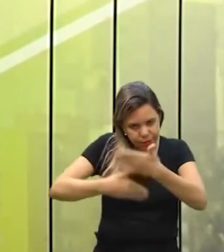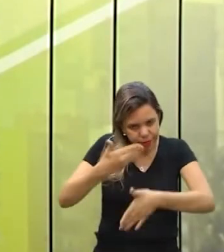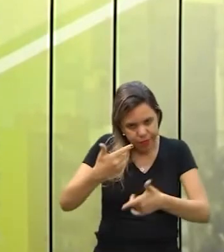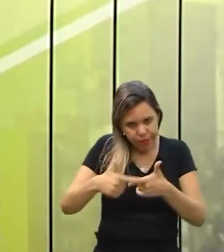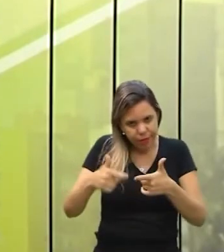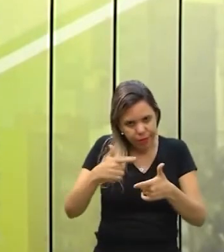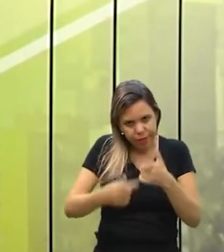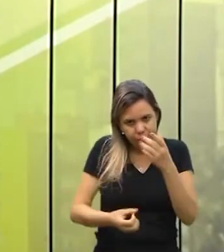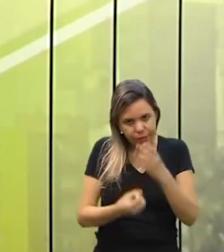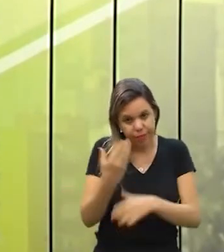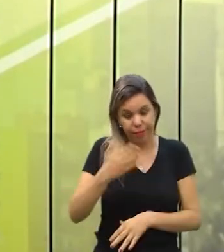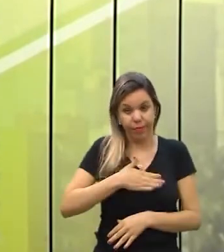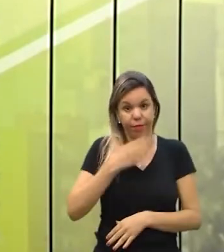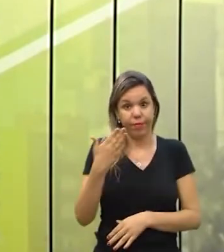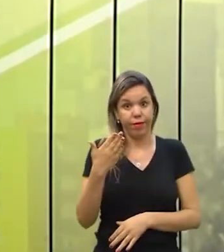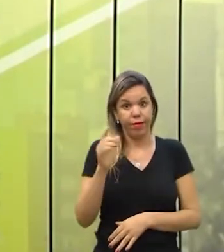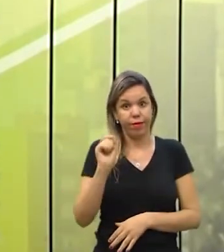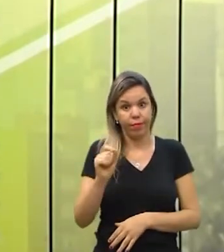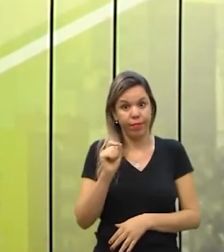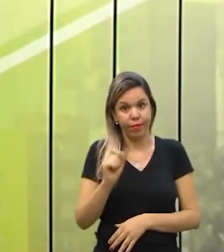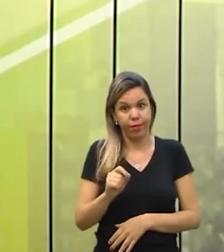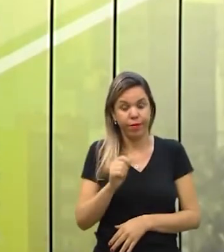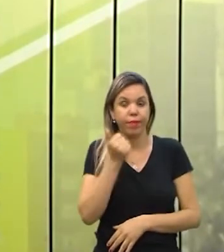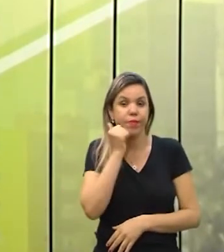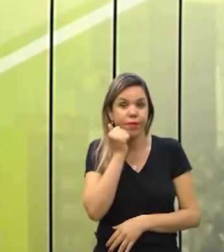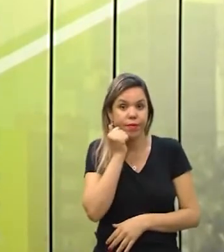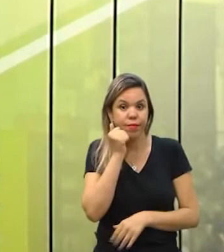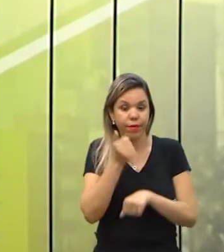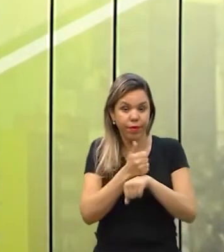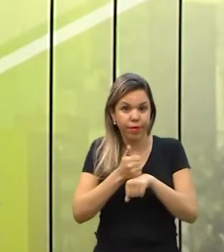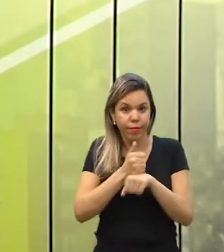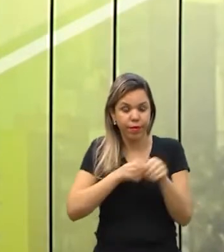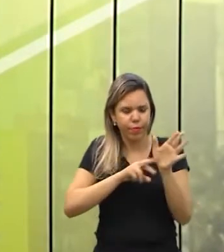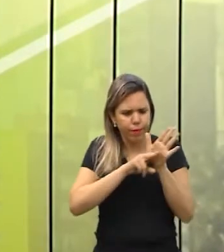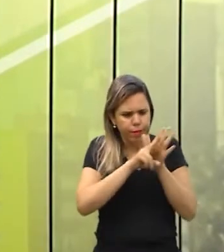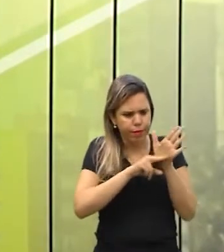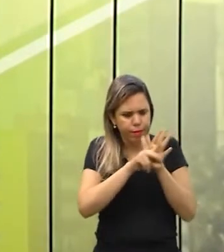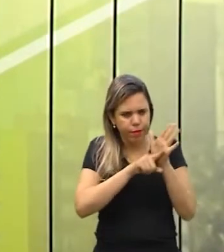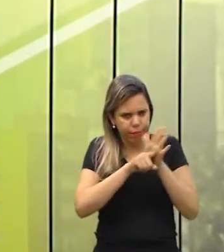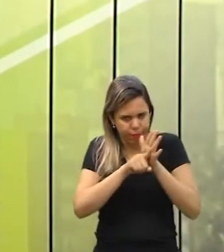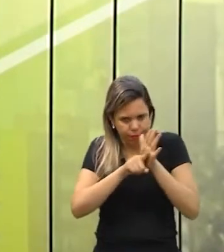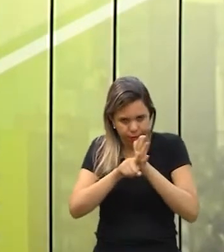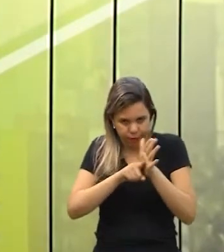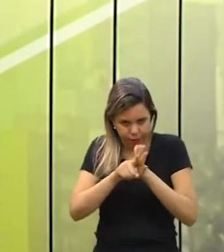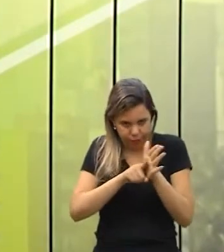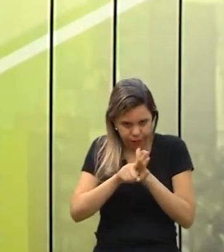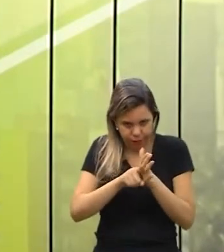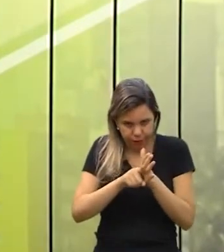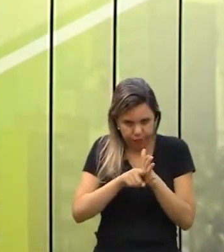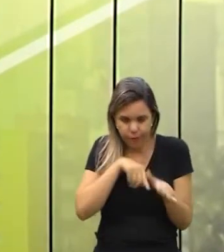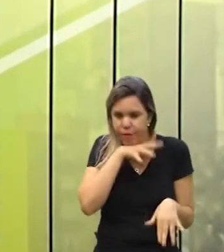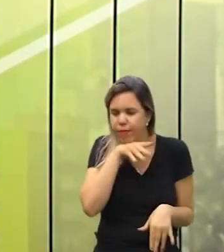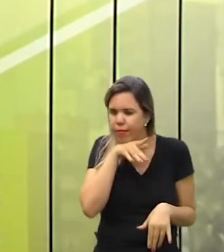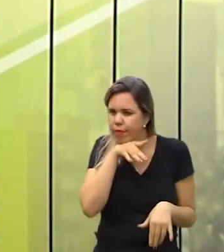de casos que tem surpreendido cientistas, biólogos e pesquisadores. Animais marinhos, muitos